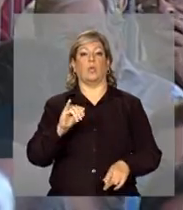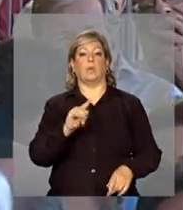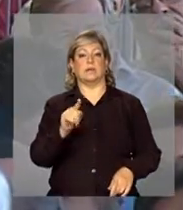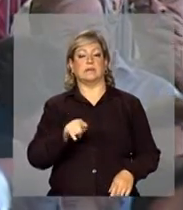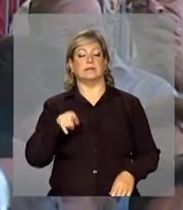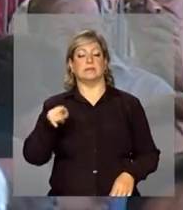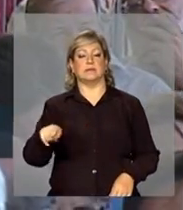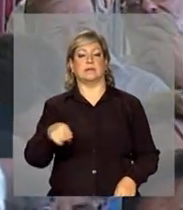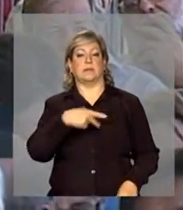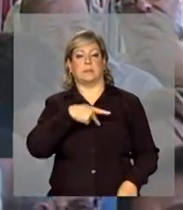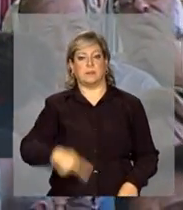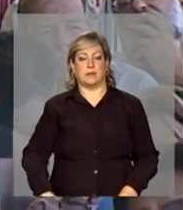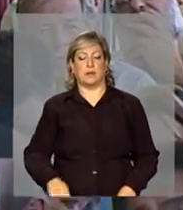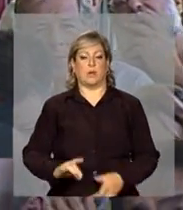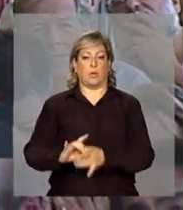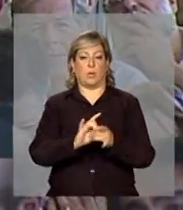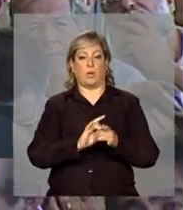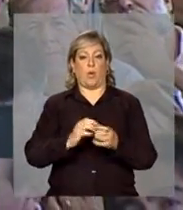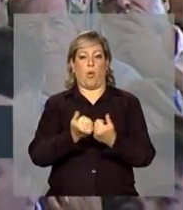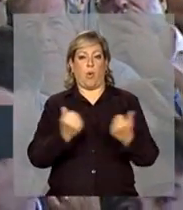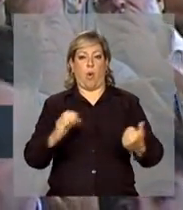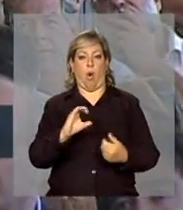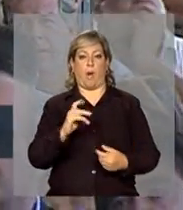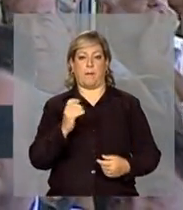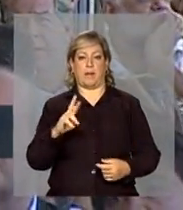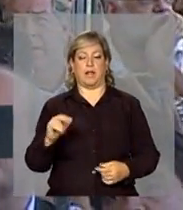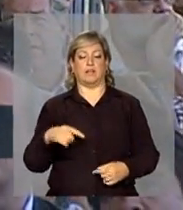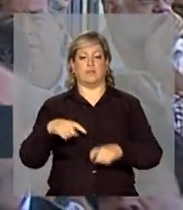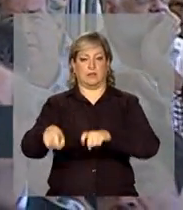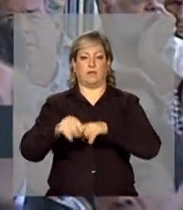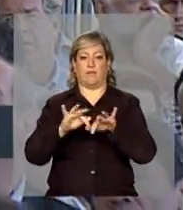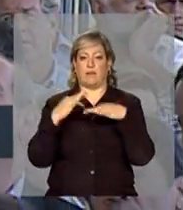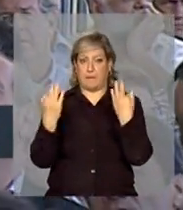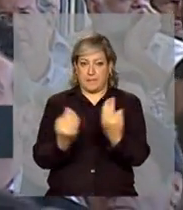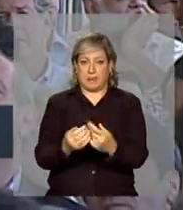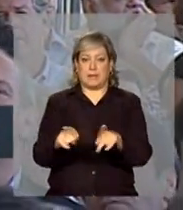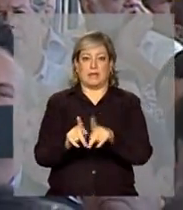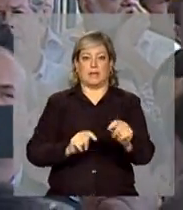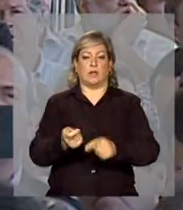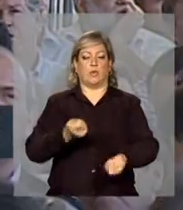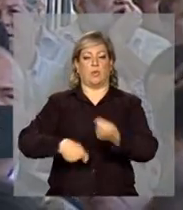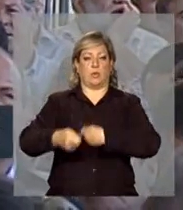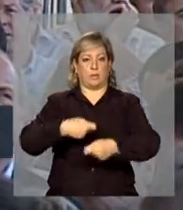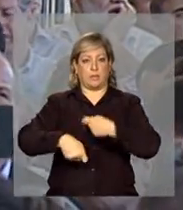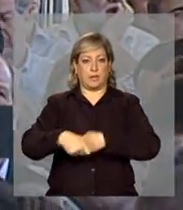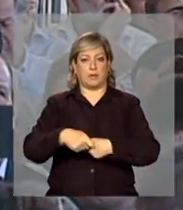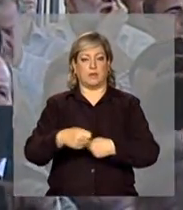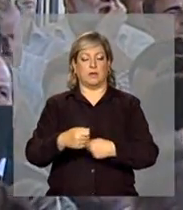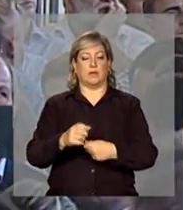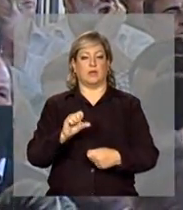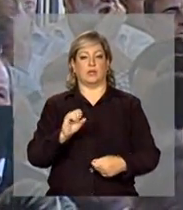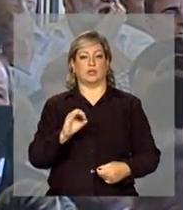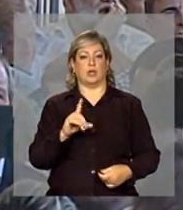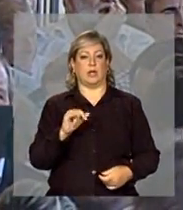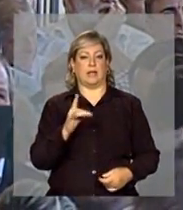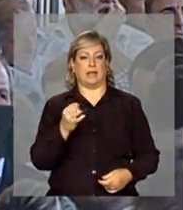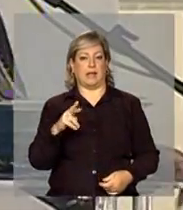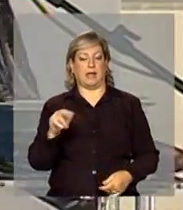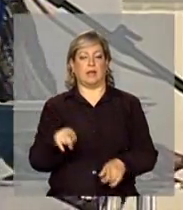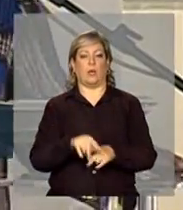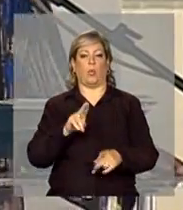Posamay, presidente da União das Cooperativas da Agricultura Familiar e da Economia Solidária,